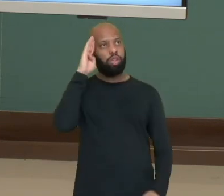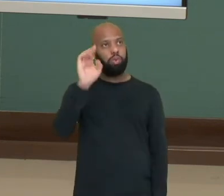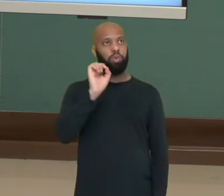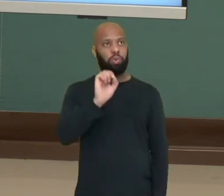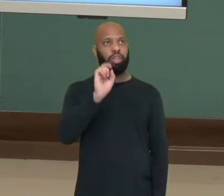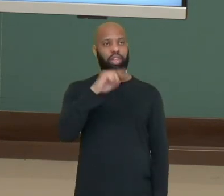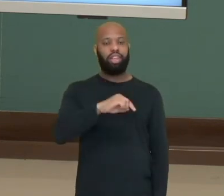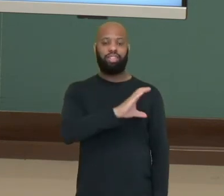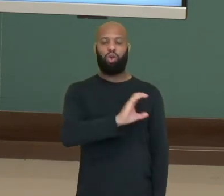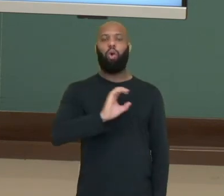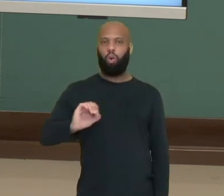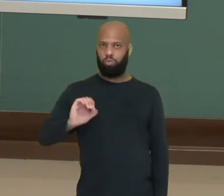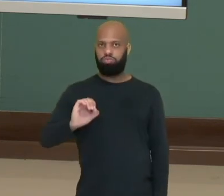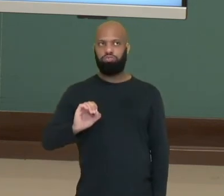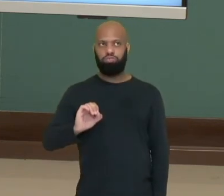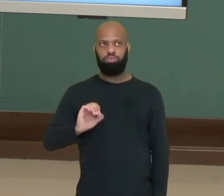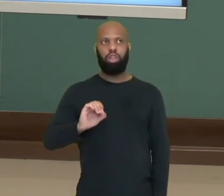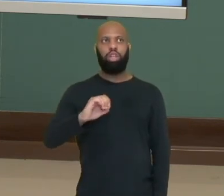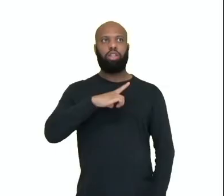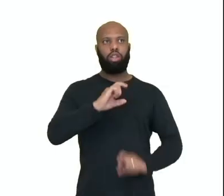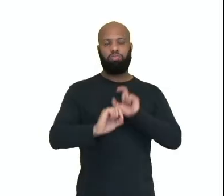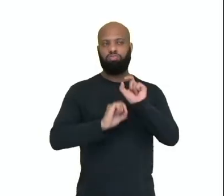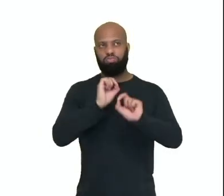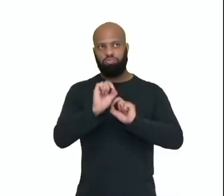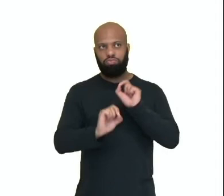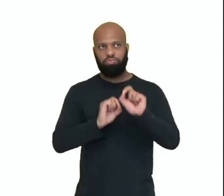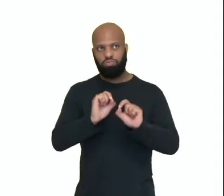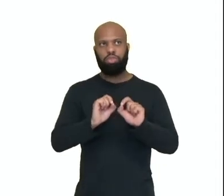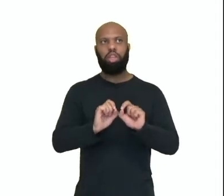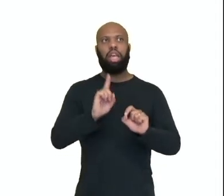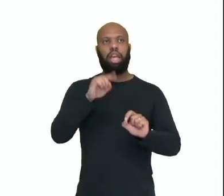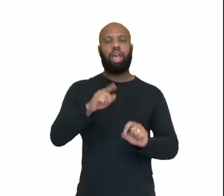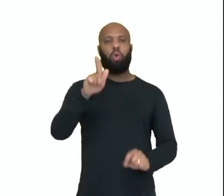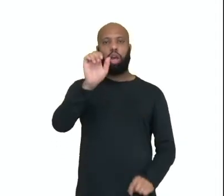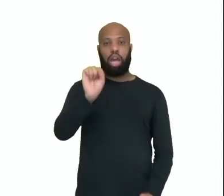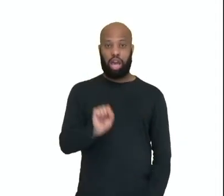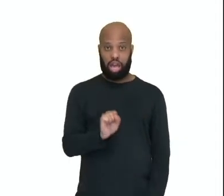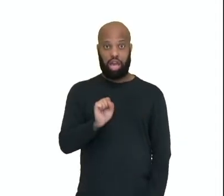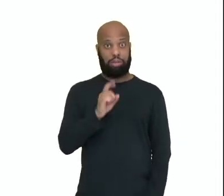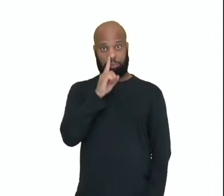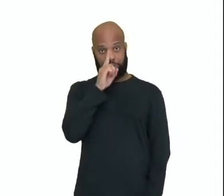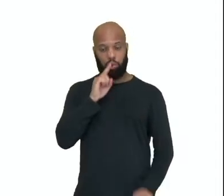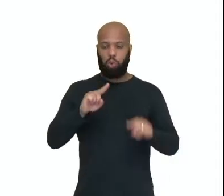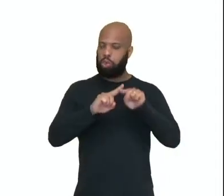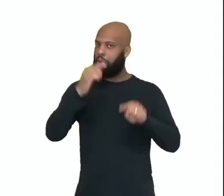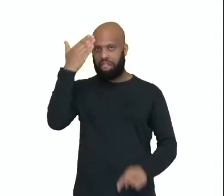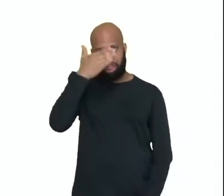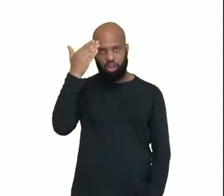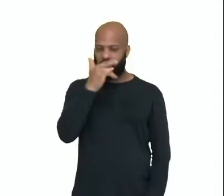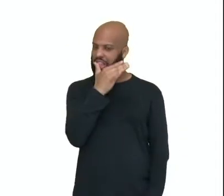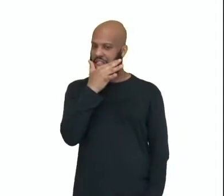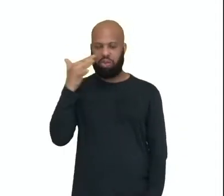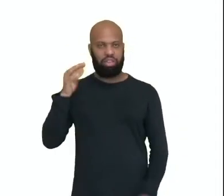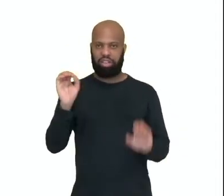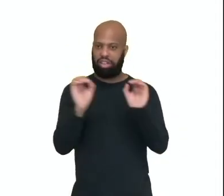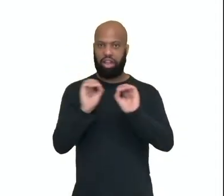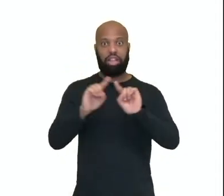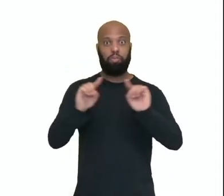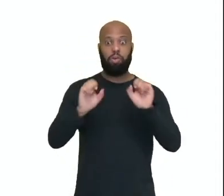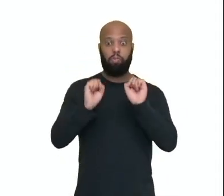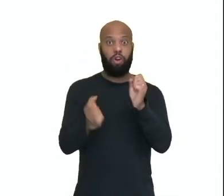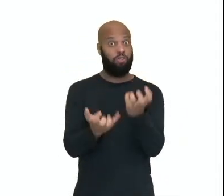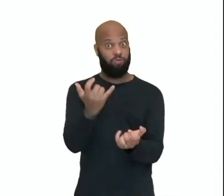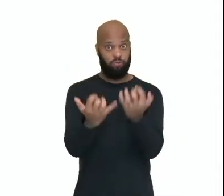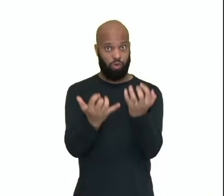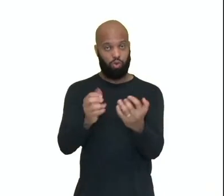o monóxido de carbono, de símbolo CO. Trata-se de um gás tóxico, incolor, inodoro e inflamável,